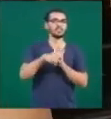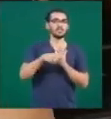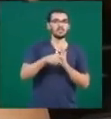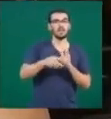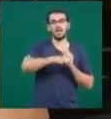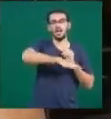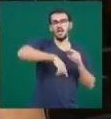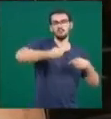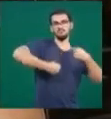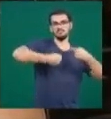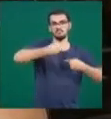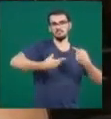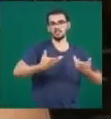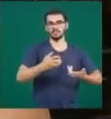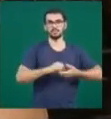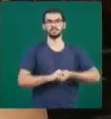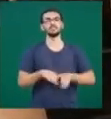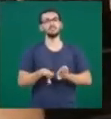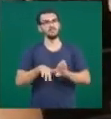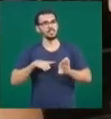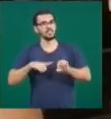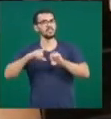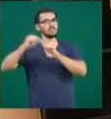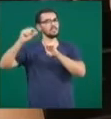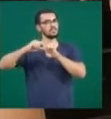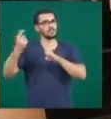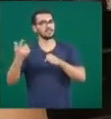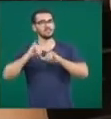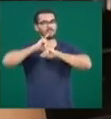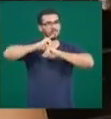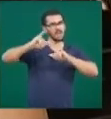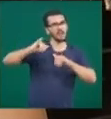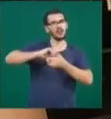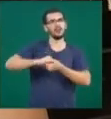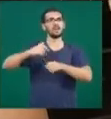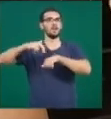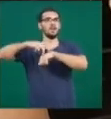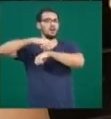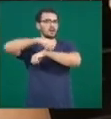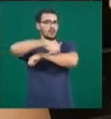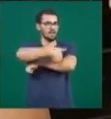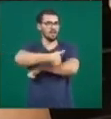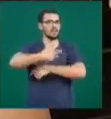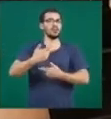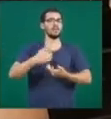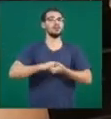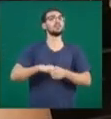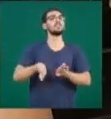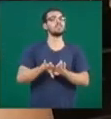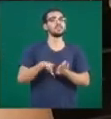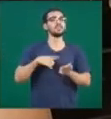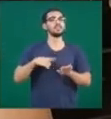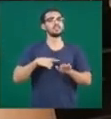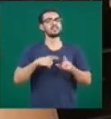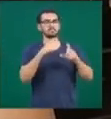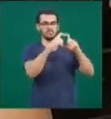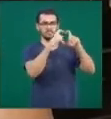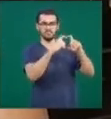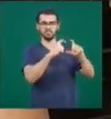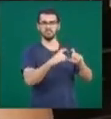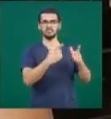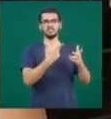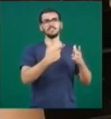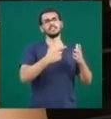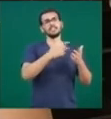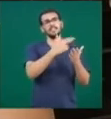cobertura política. A gente vai falar sobre empreendedorismo, sobre marketing, moda, vai falar um pouco também sobre jornalismo em quadrinhos.